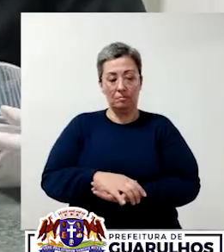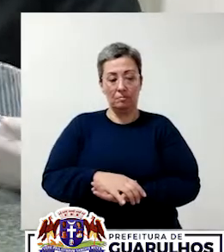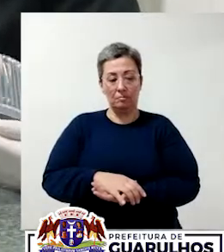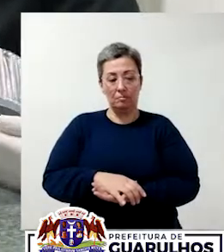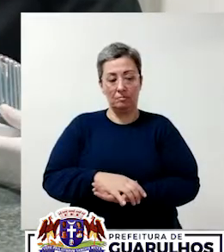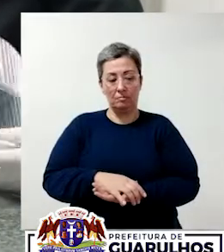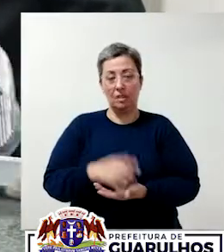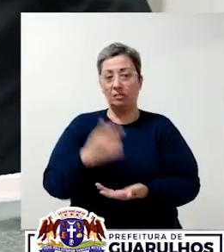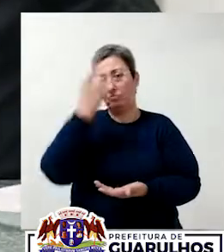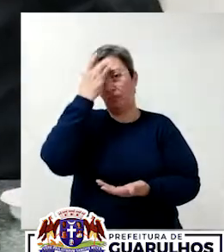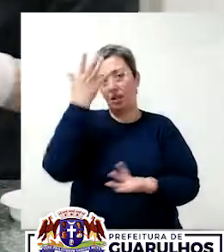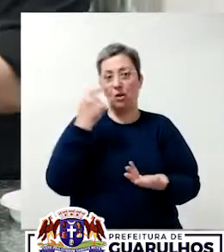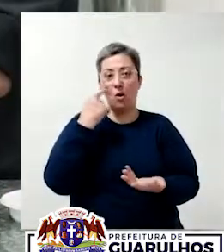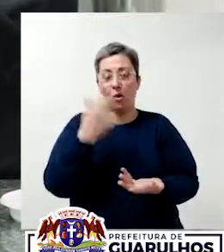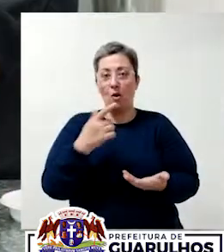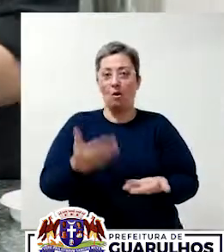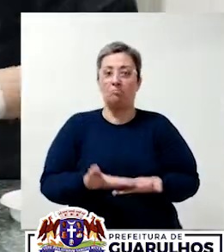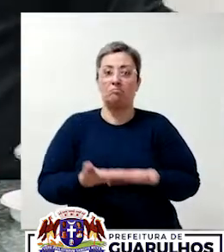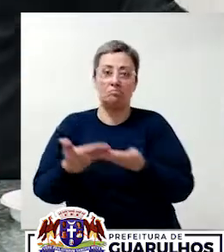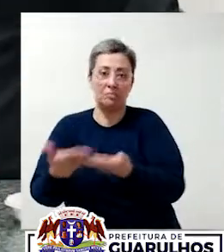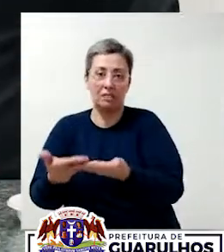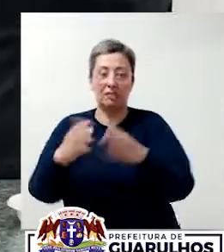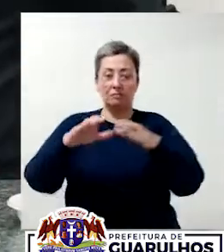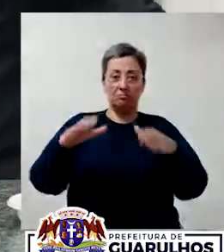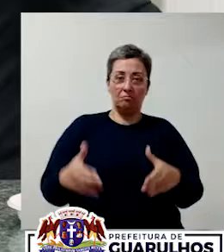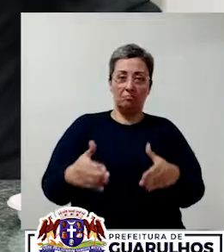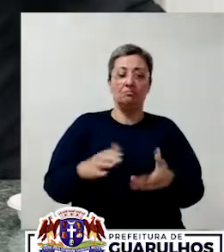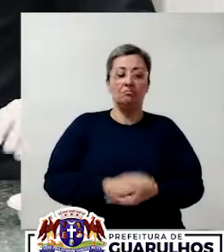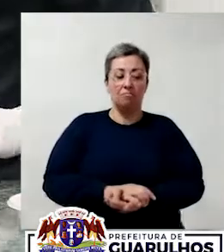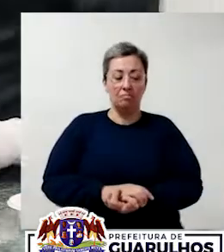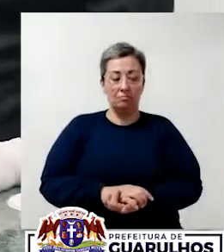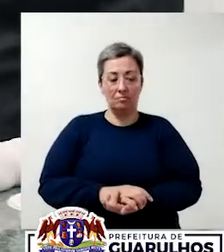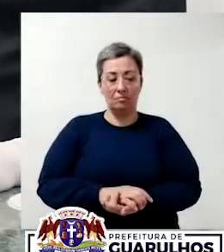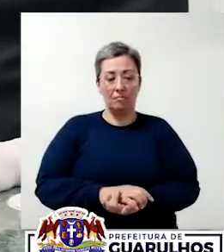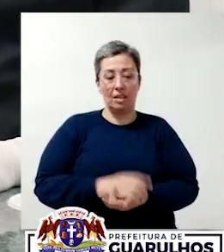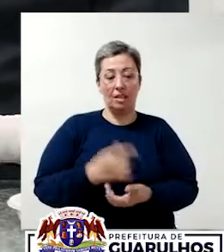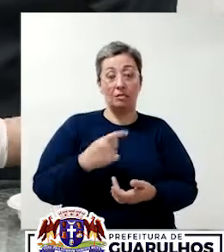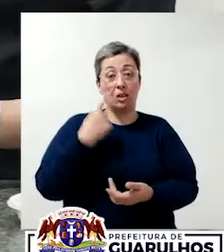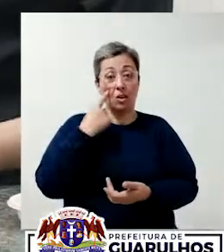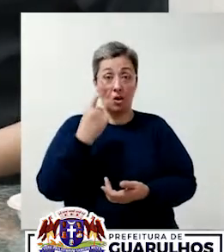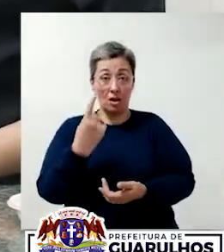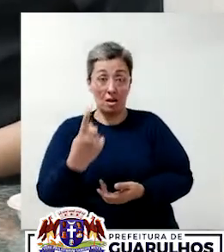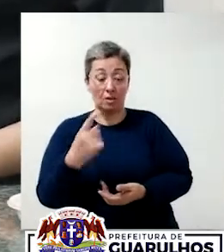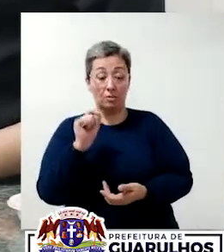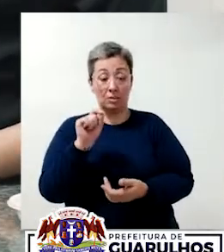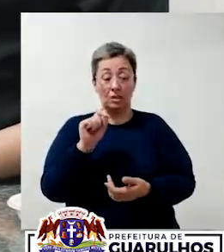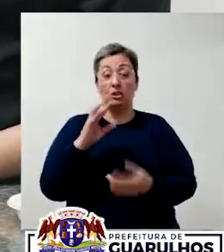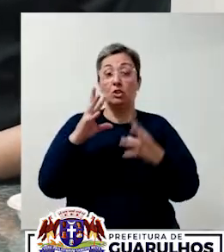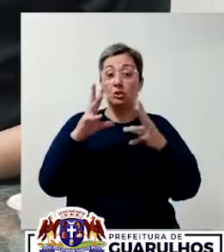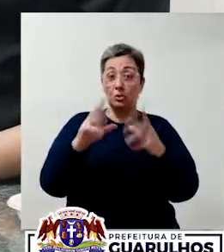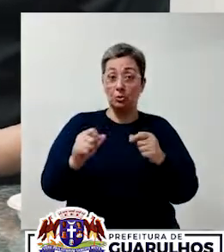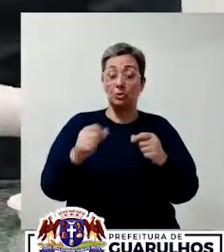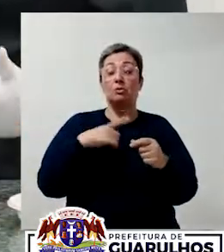Isso facilita o nosso trabalho. Então, aqui a gente ela já vai. Ó, olha como fica fácil para